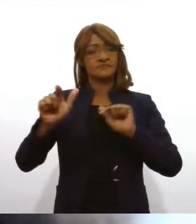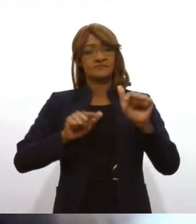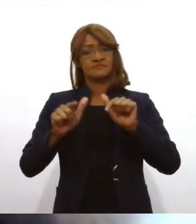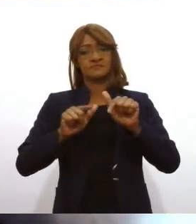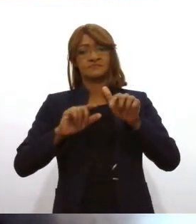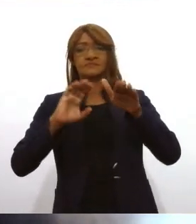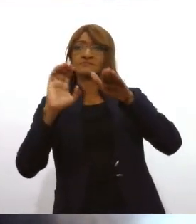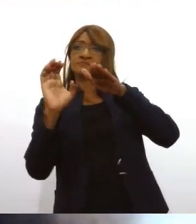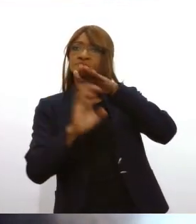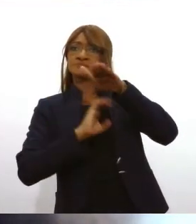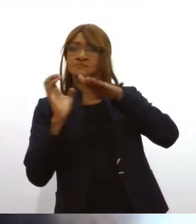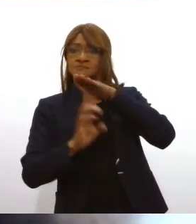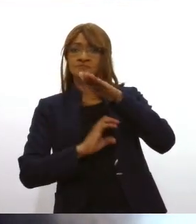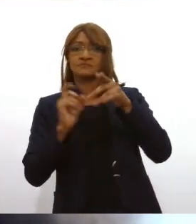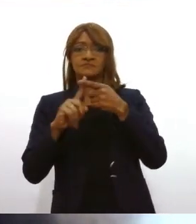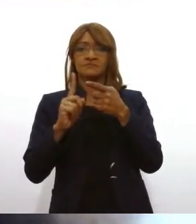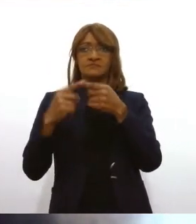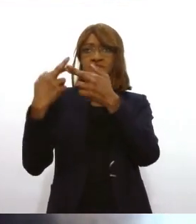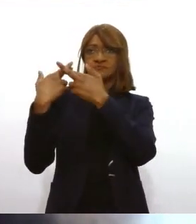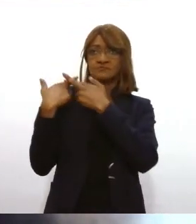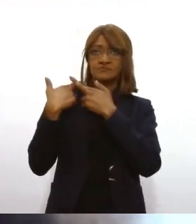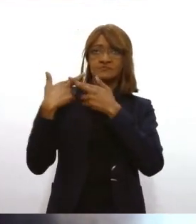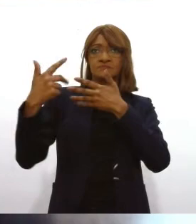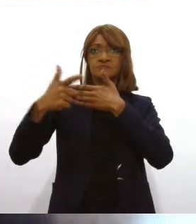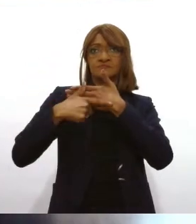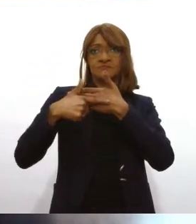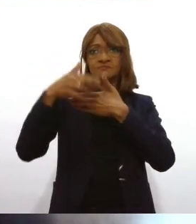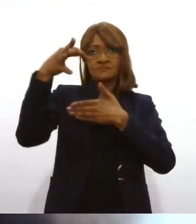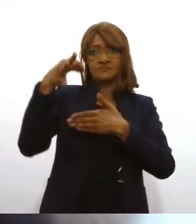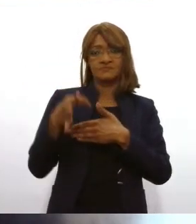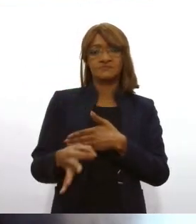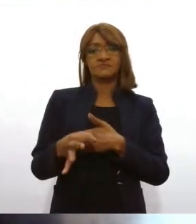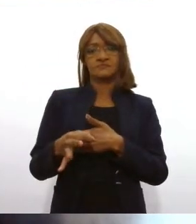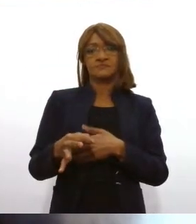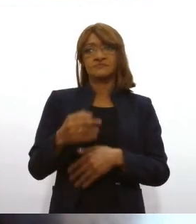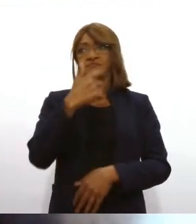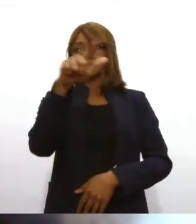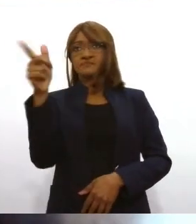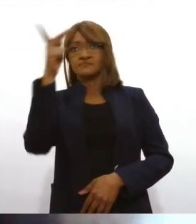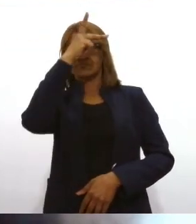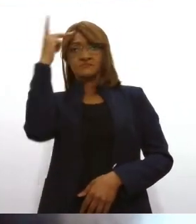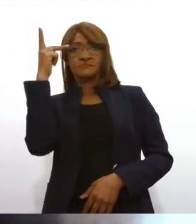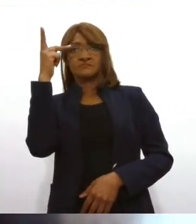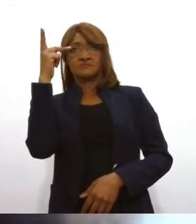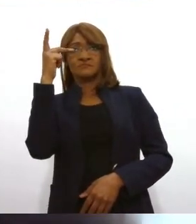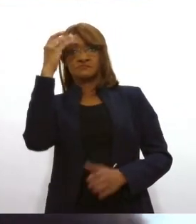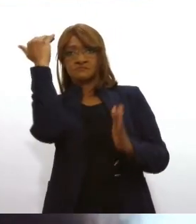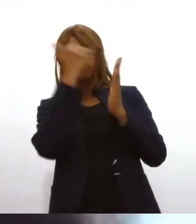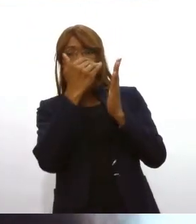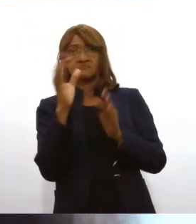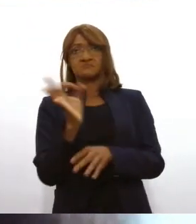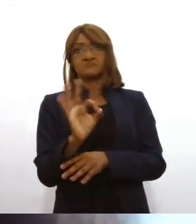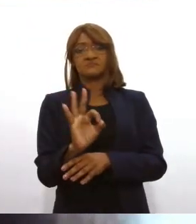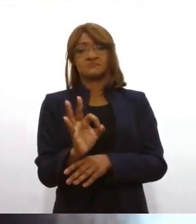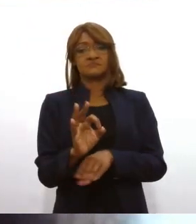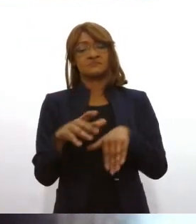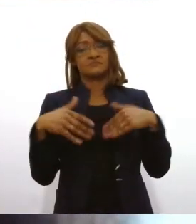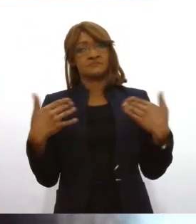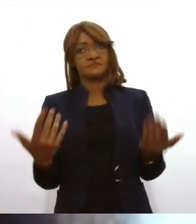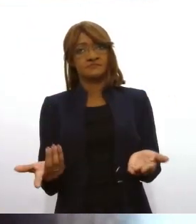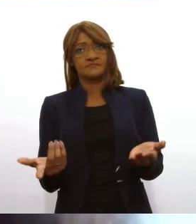por trás do evento cumprirem seu papel e as pessoas que estão participando não cumprirem, a gente vai provavelmente